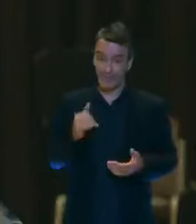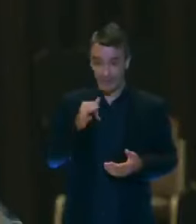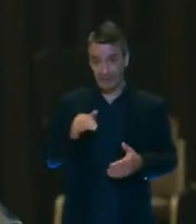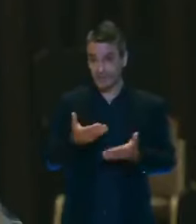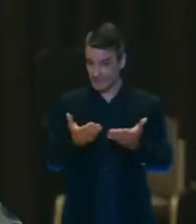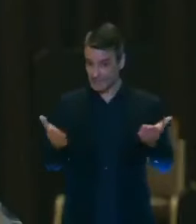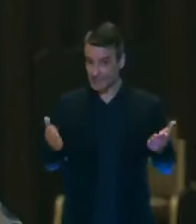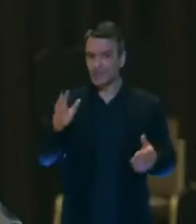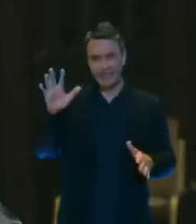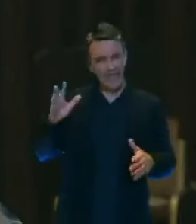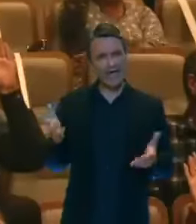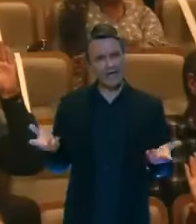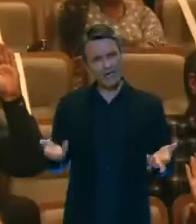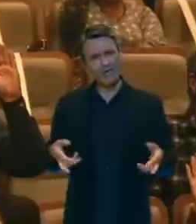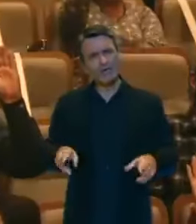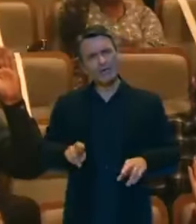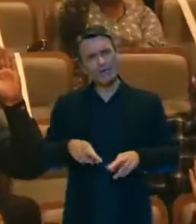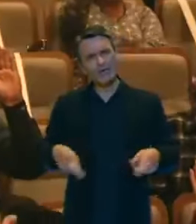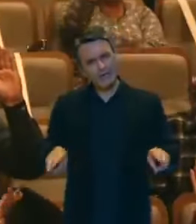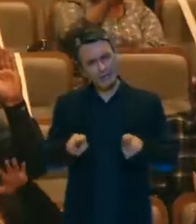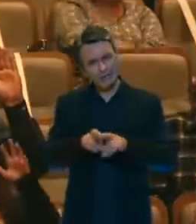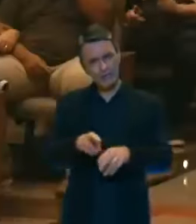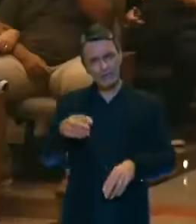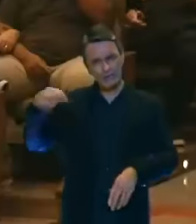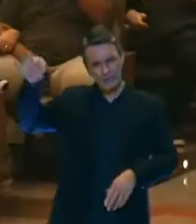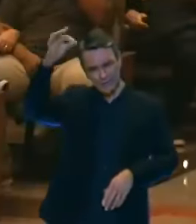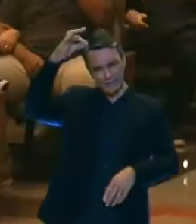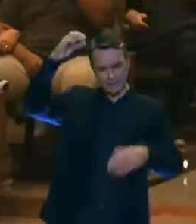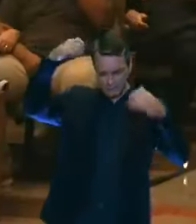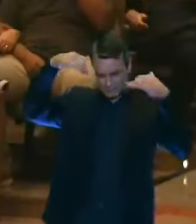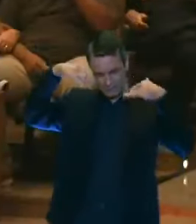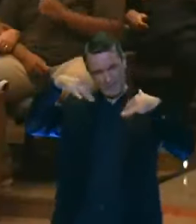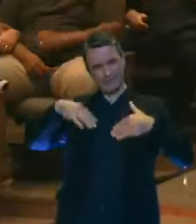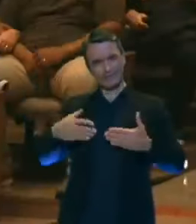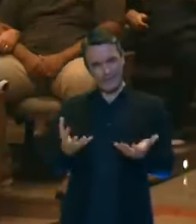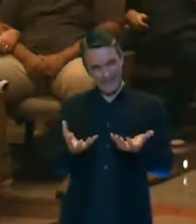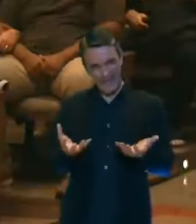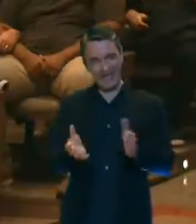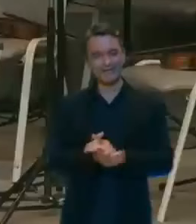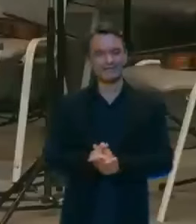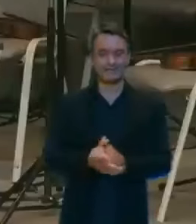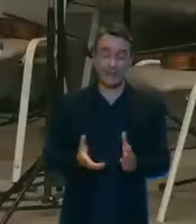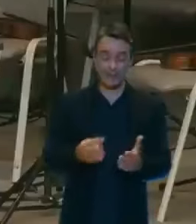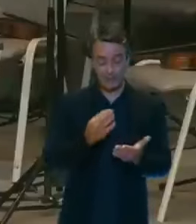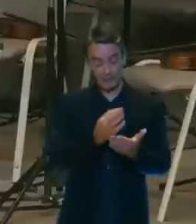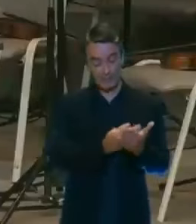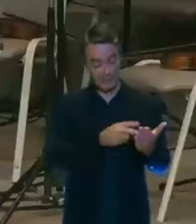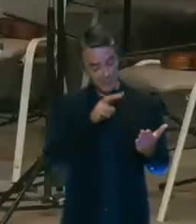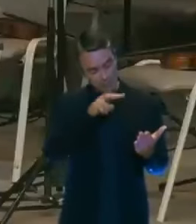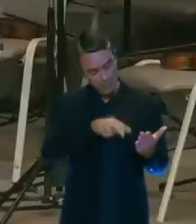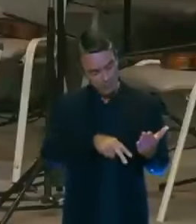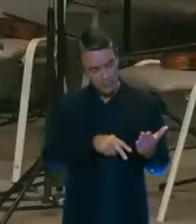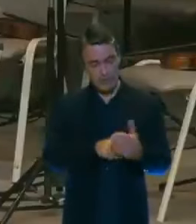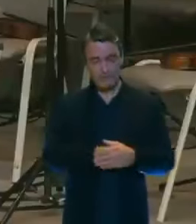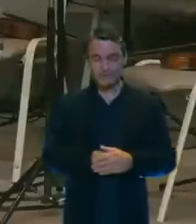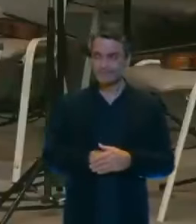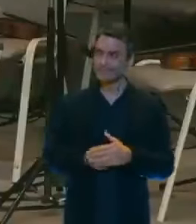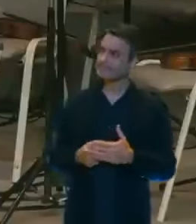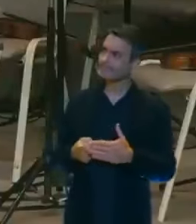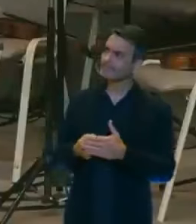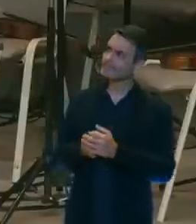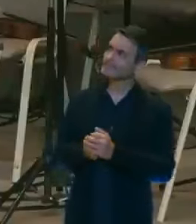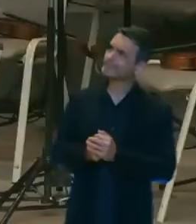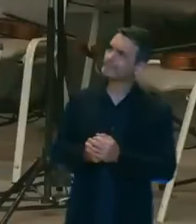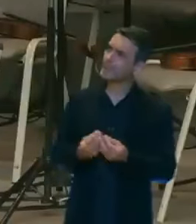querem o renovo do Espírito? Enquanto eu li esse texto, eu fiquei me perguntando: Deus, existe